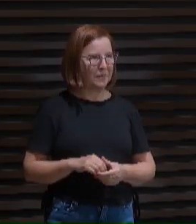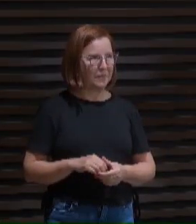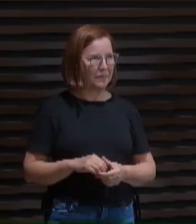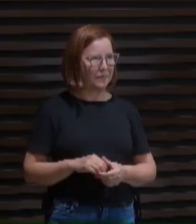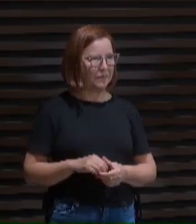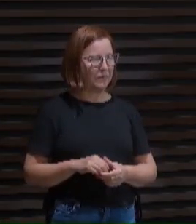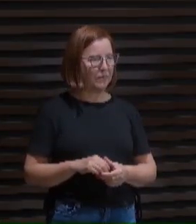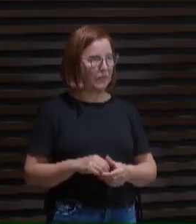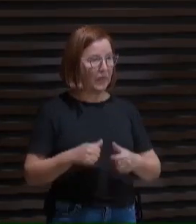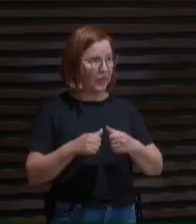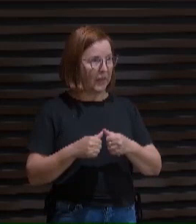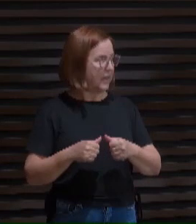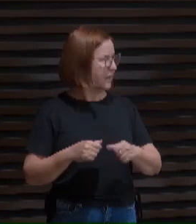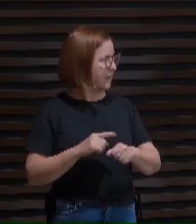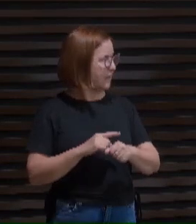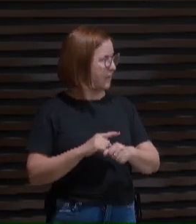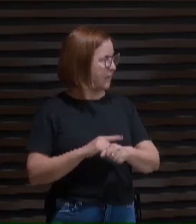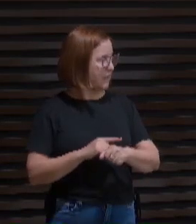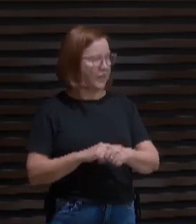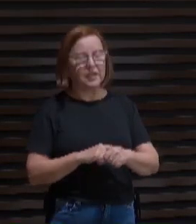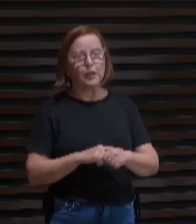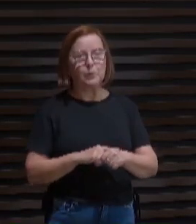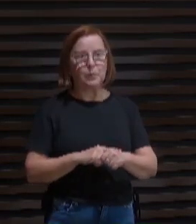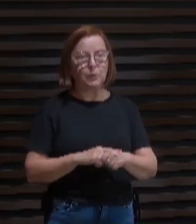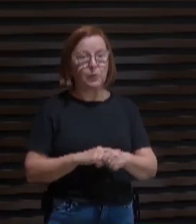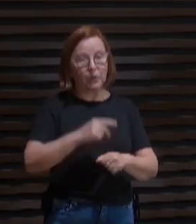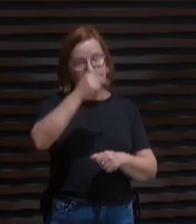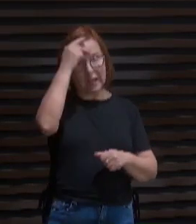É esse tempo que eu vou dizer, hoje eu não vou comer nada, eu quero ficar em oração,